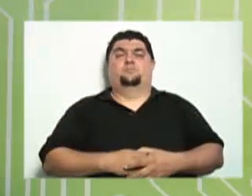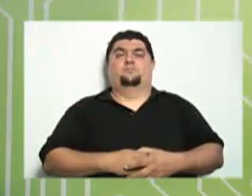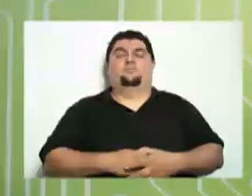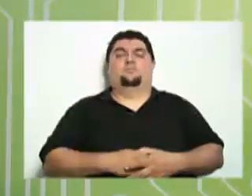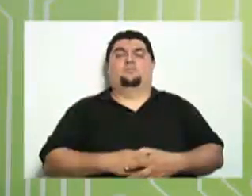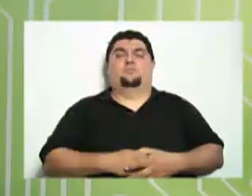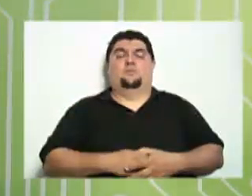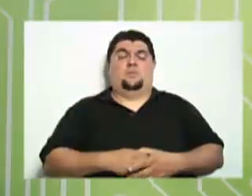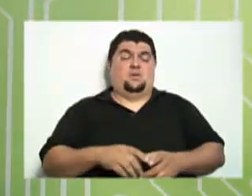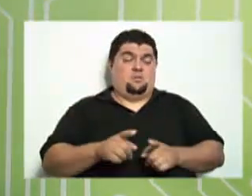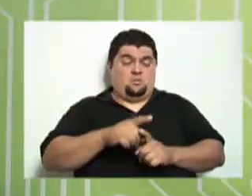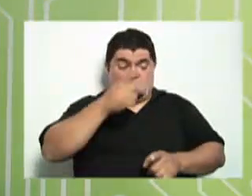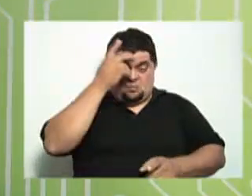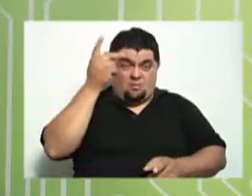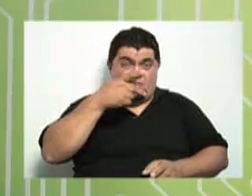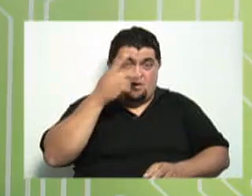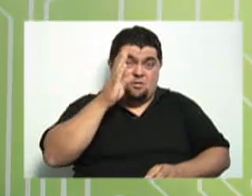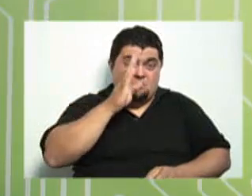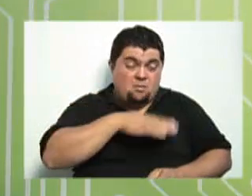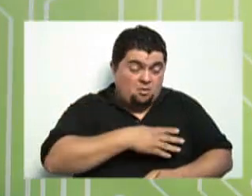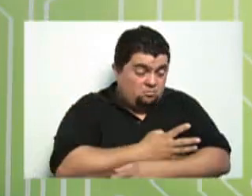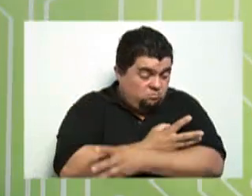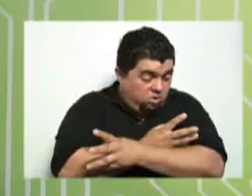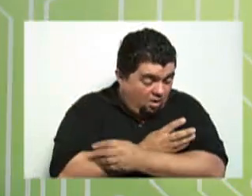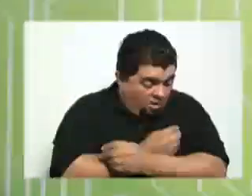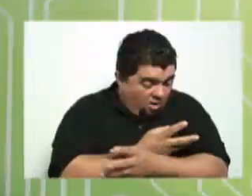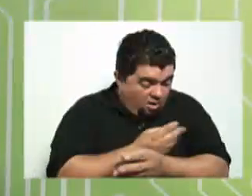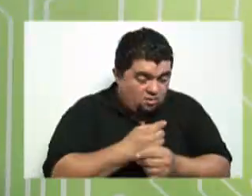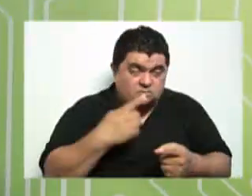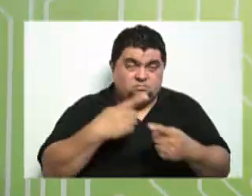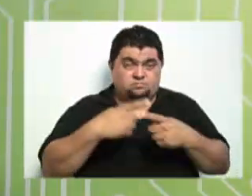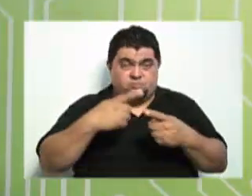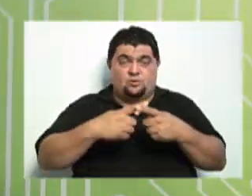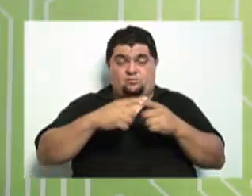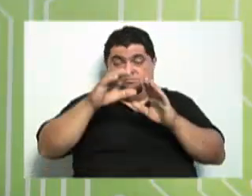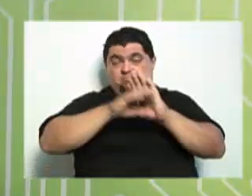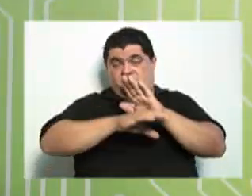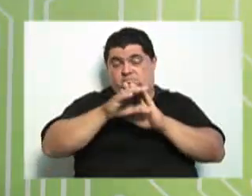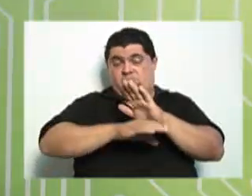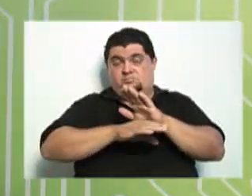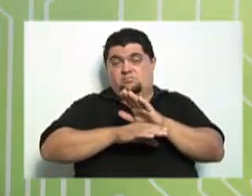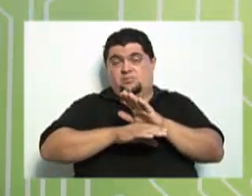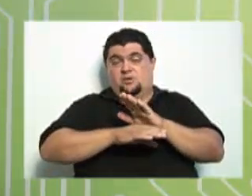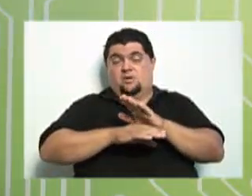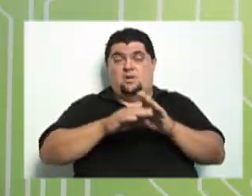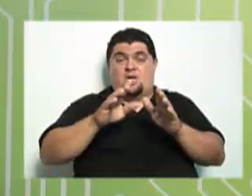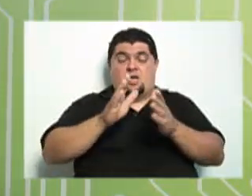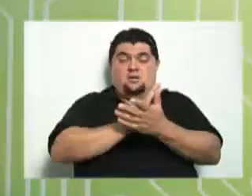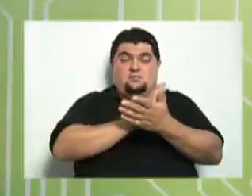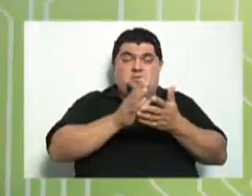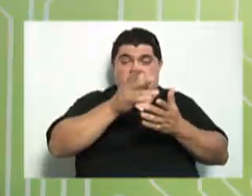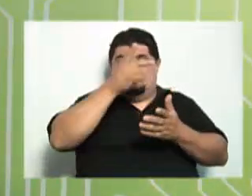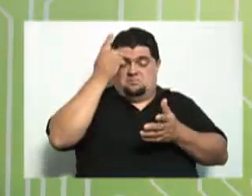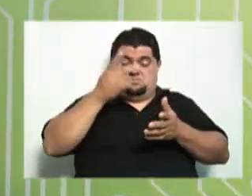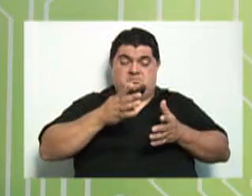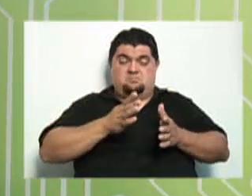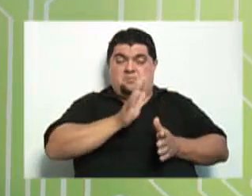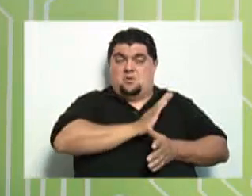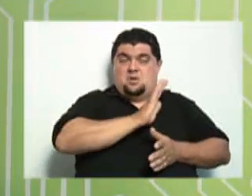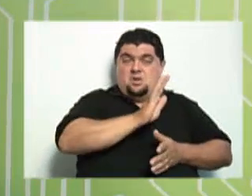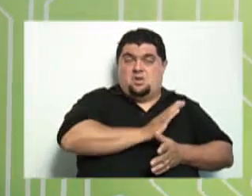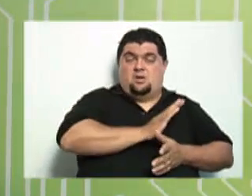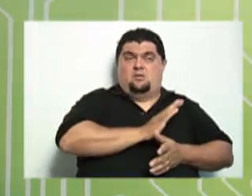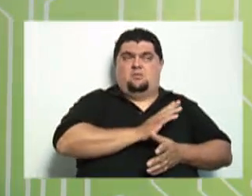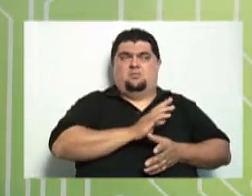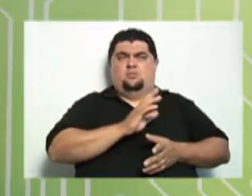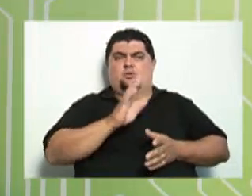muita crítica para essa visão, porque a gente sabe que, na verdade, muitas vezes a sua condição de nascimento, a família que você nasceu,